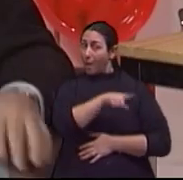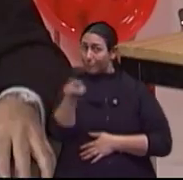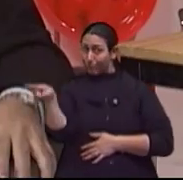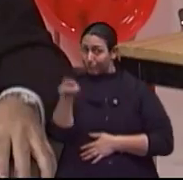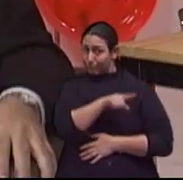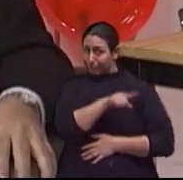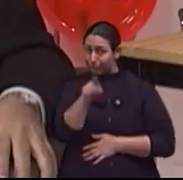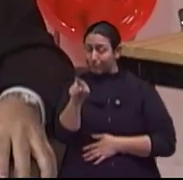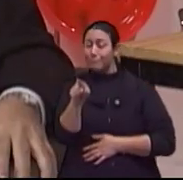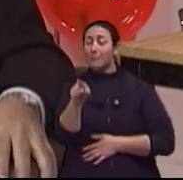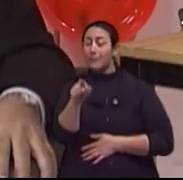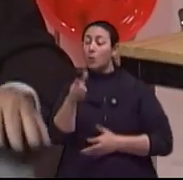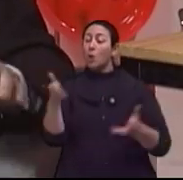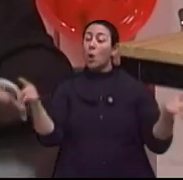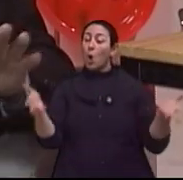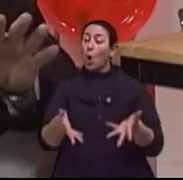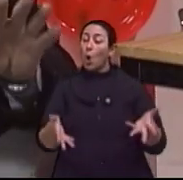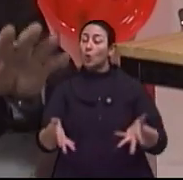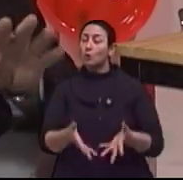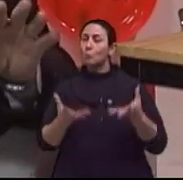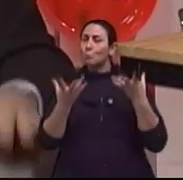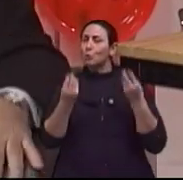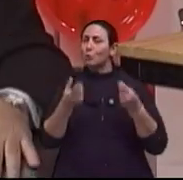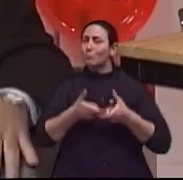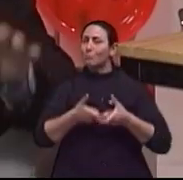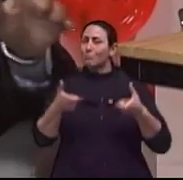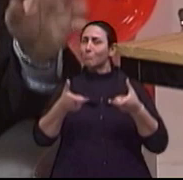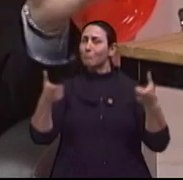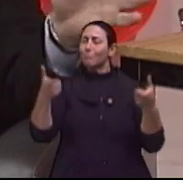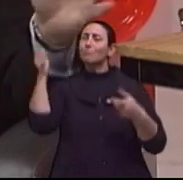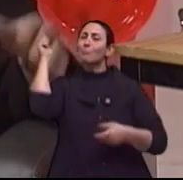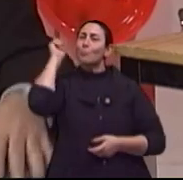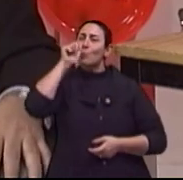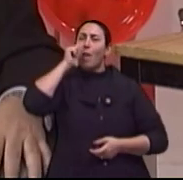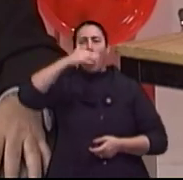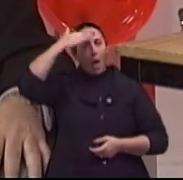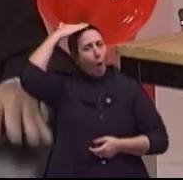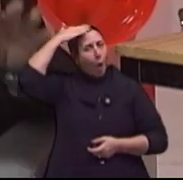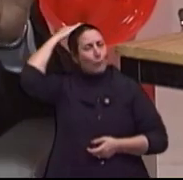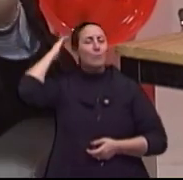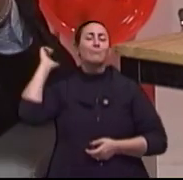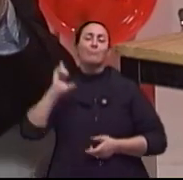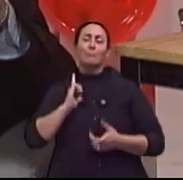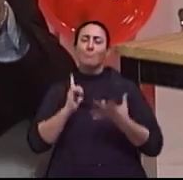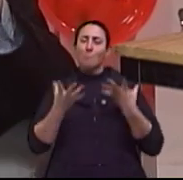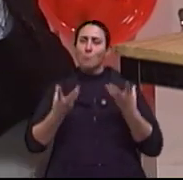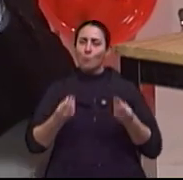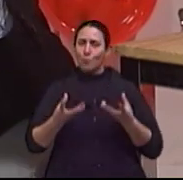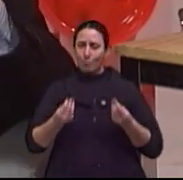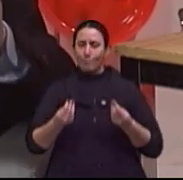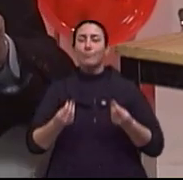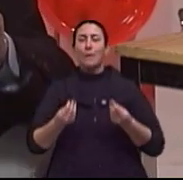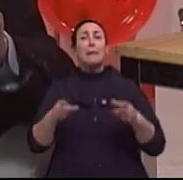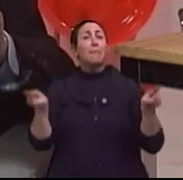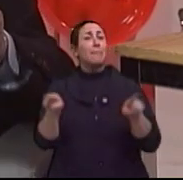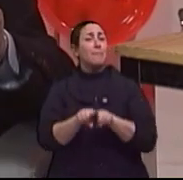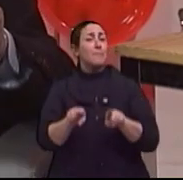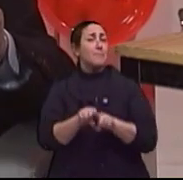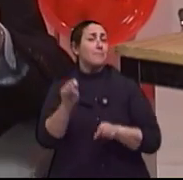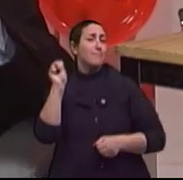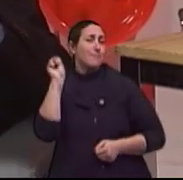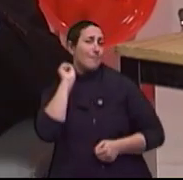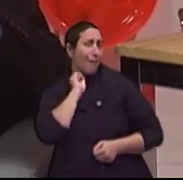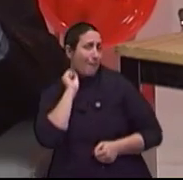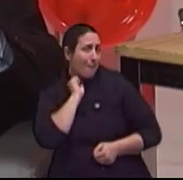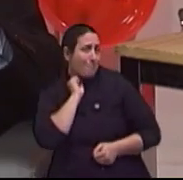maior o o número de de mulheres com calvice feminina feminina Evidente uhum o stress